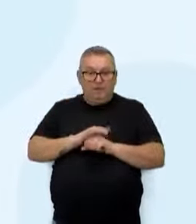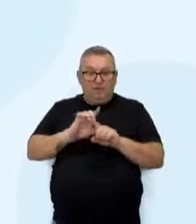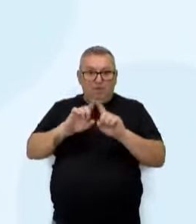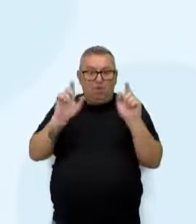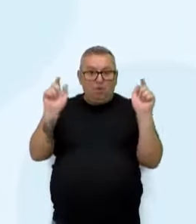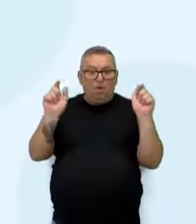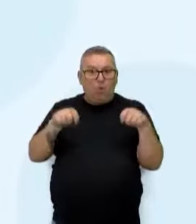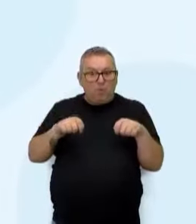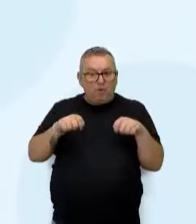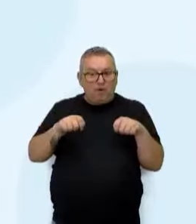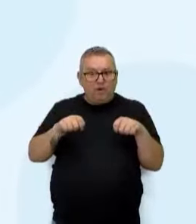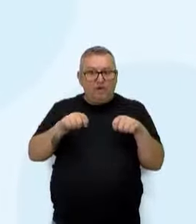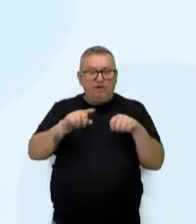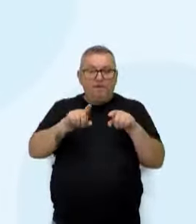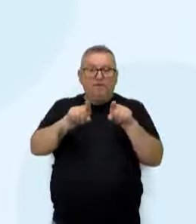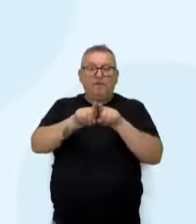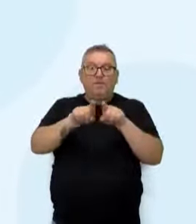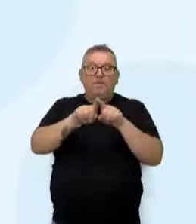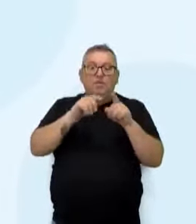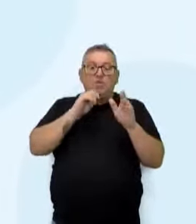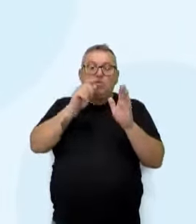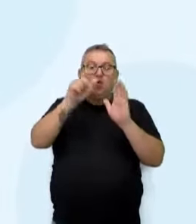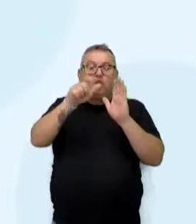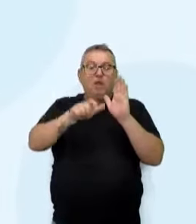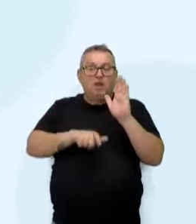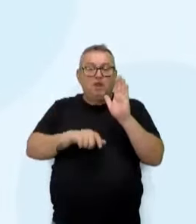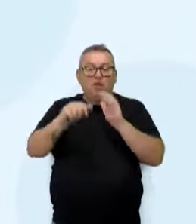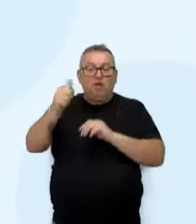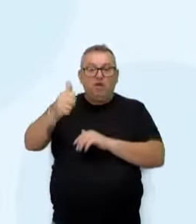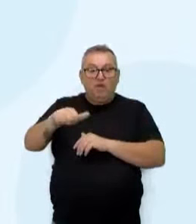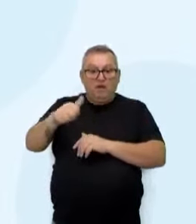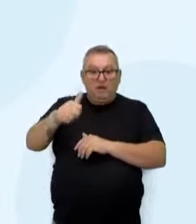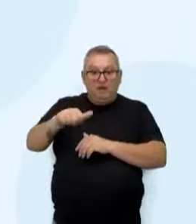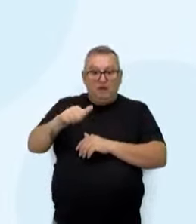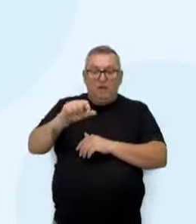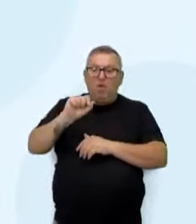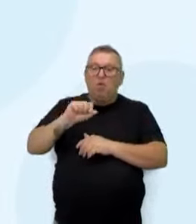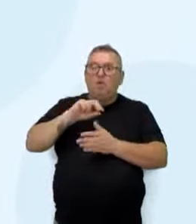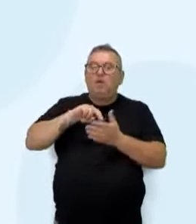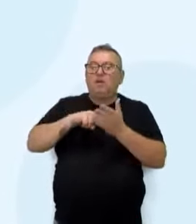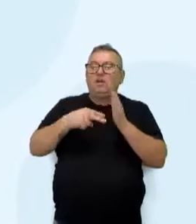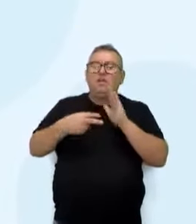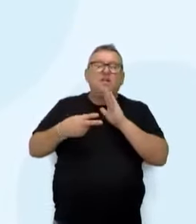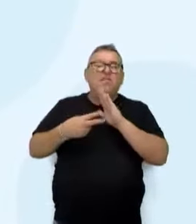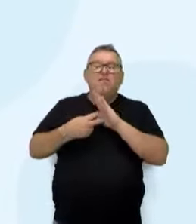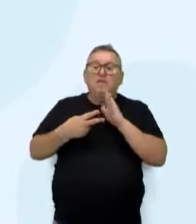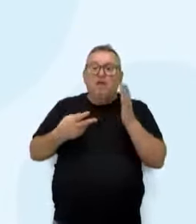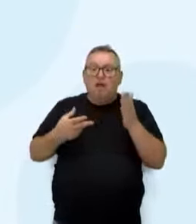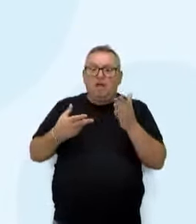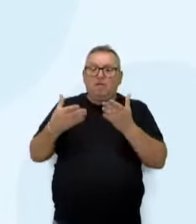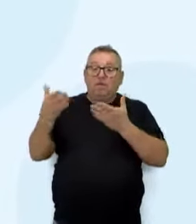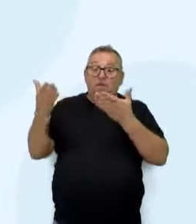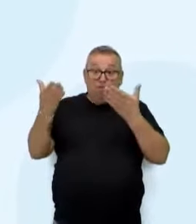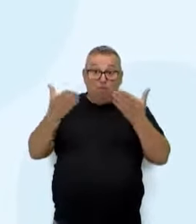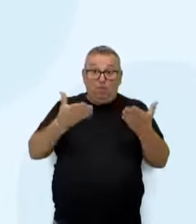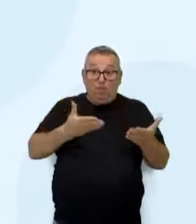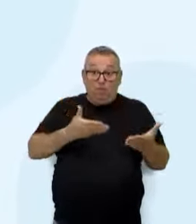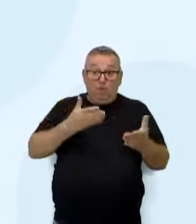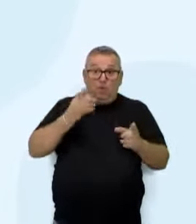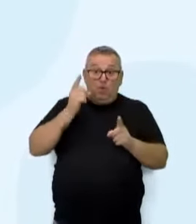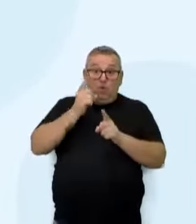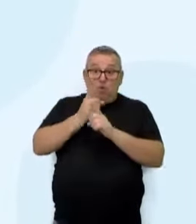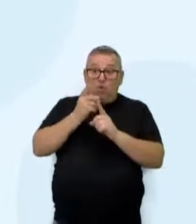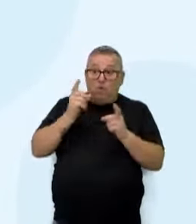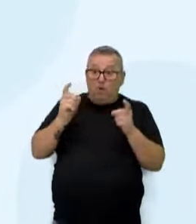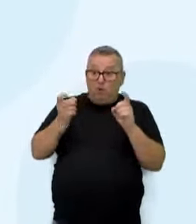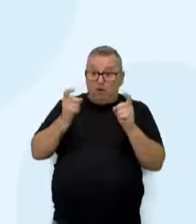competência priorizada. E no modelo de avaliação formativa, o que significava? A gente trouxe nos encontros, e teve encontro que a